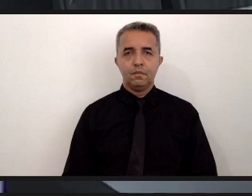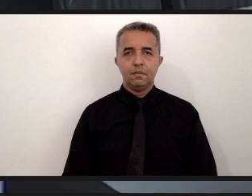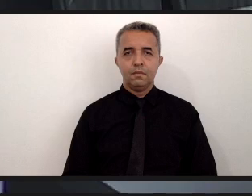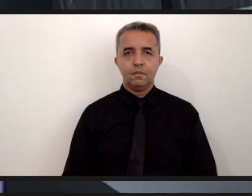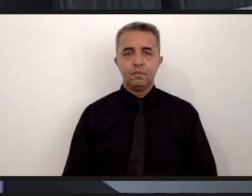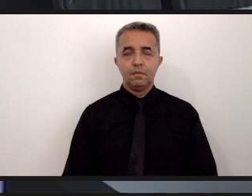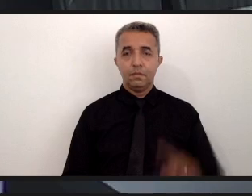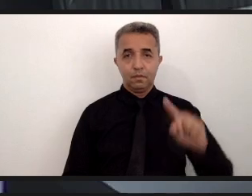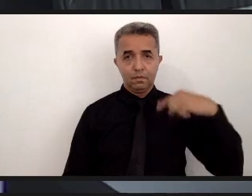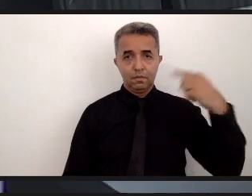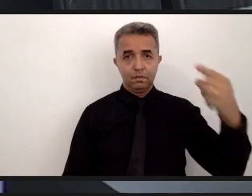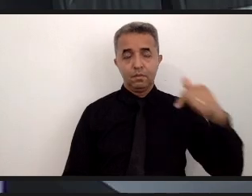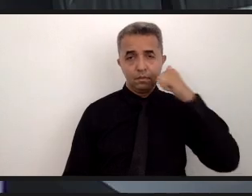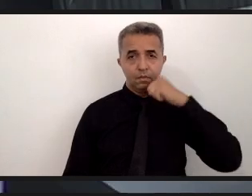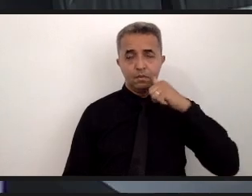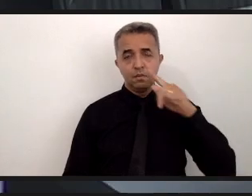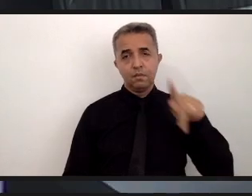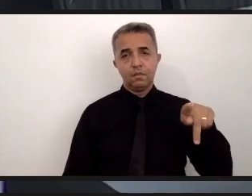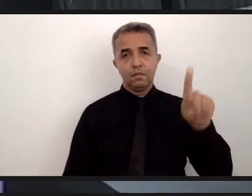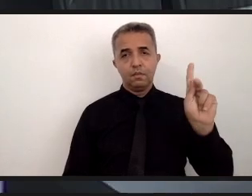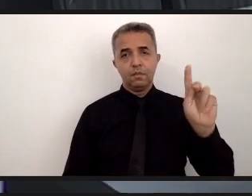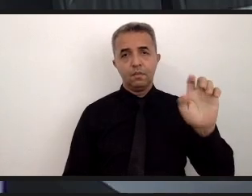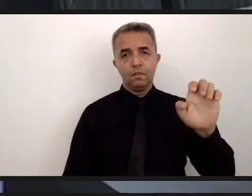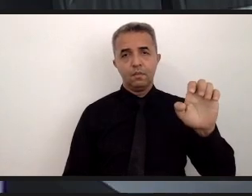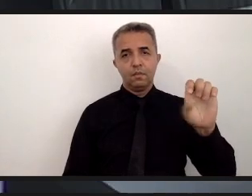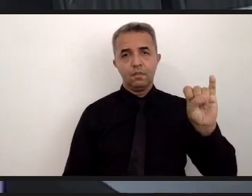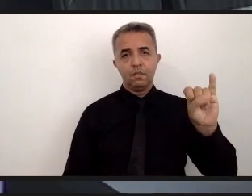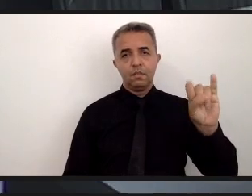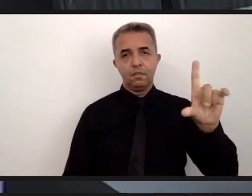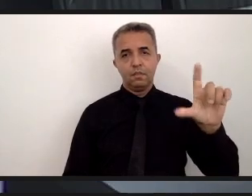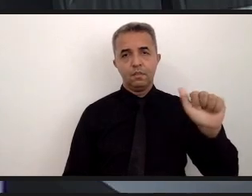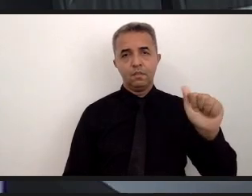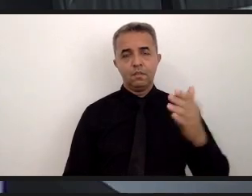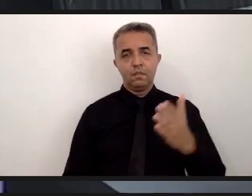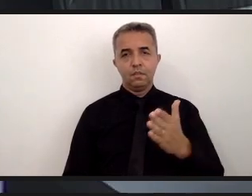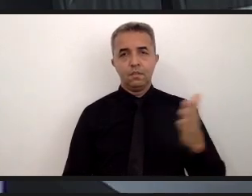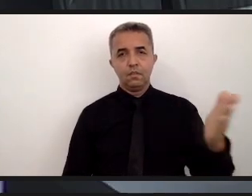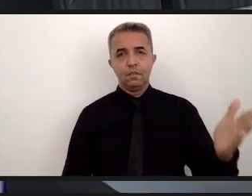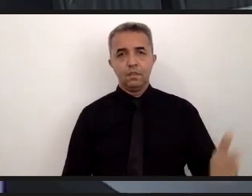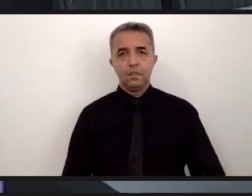Nossa homenageada, senhora Keila Coimbra Sanches.